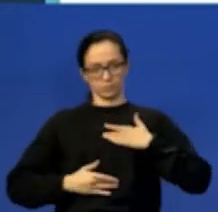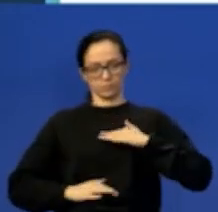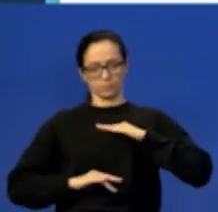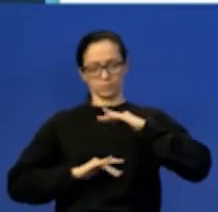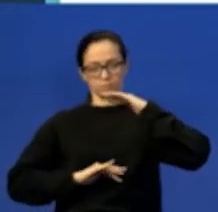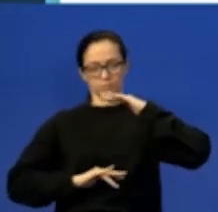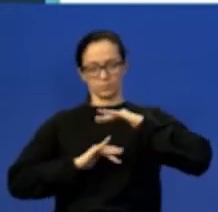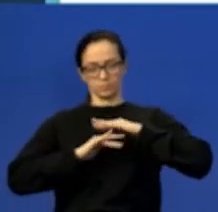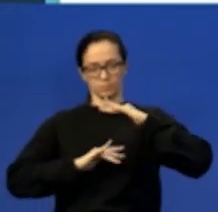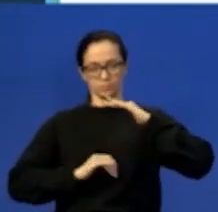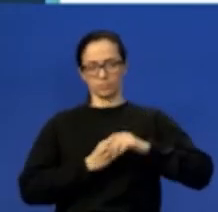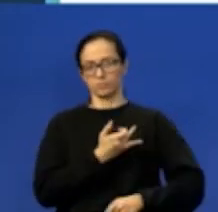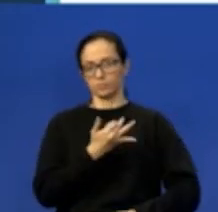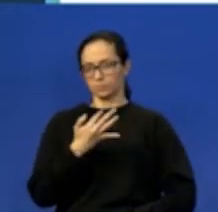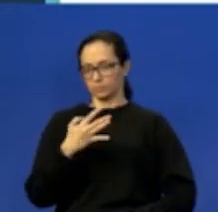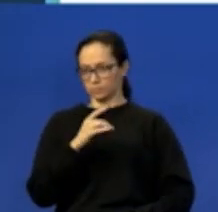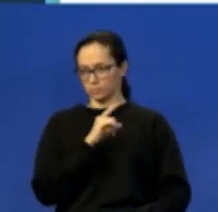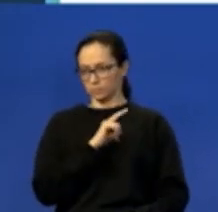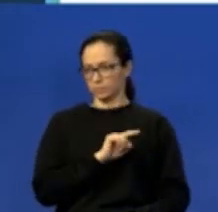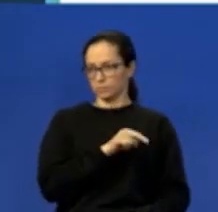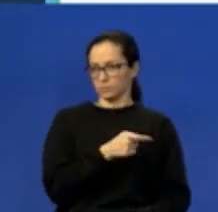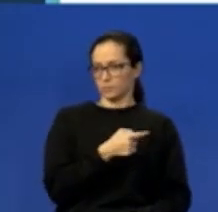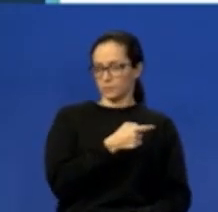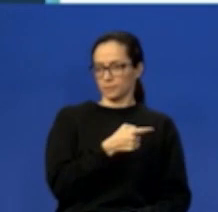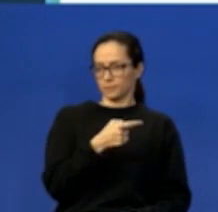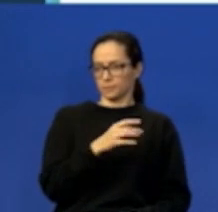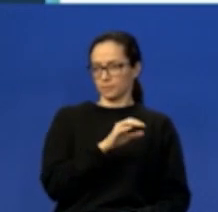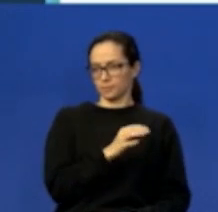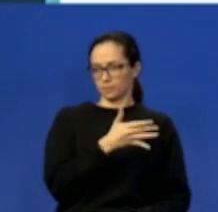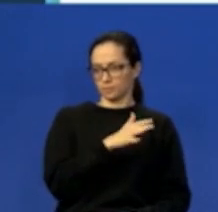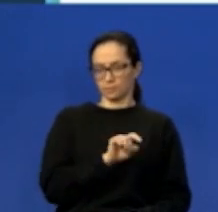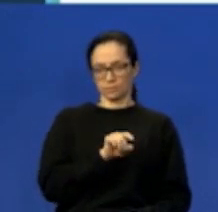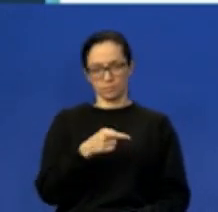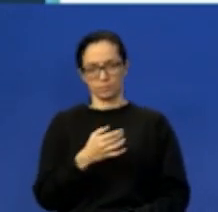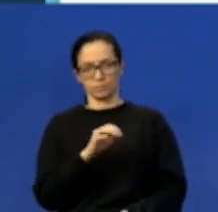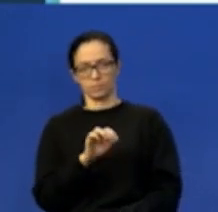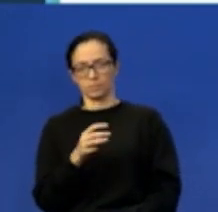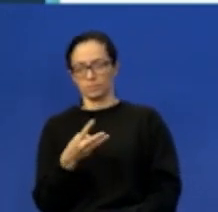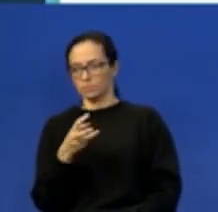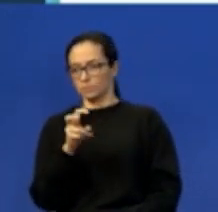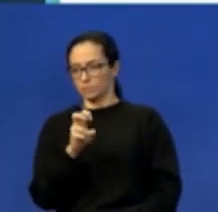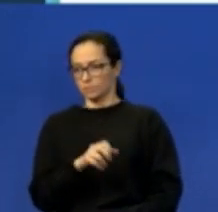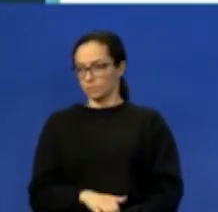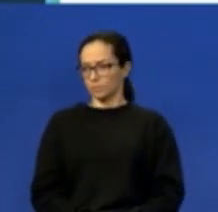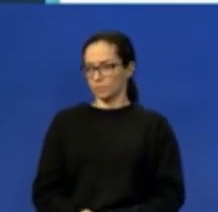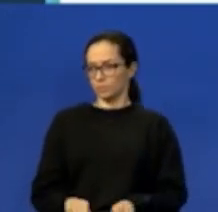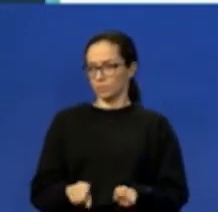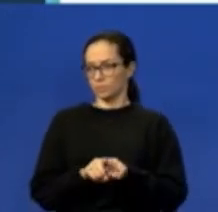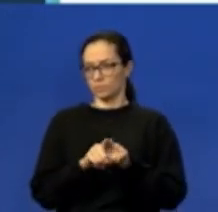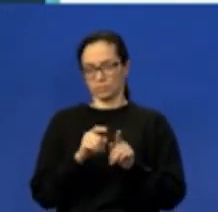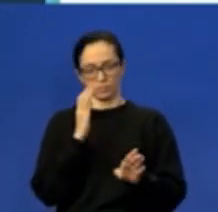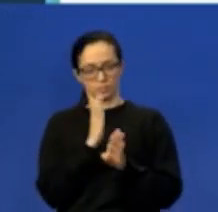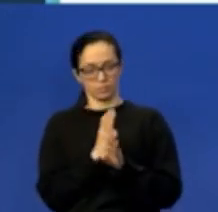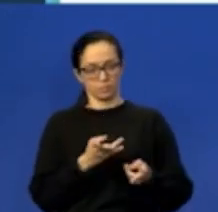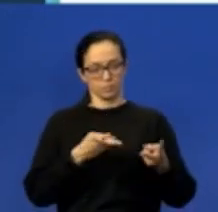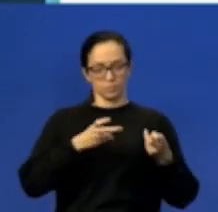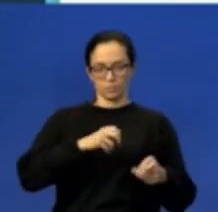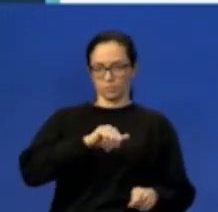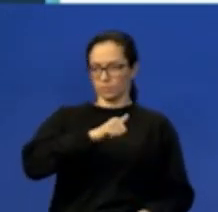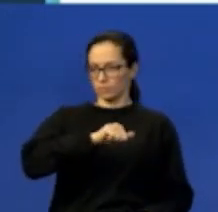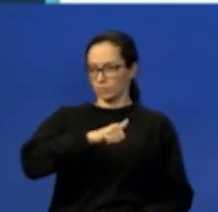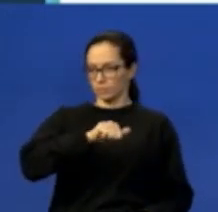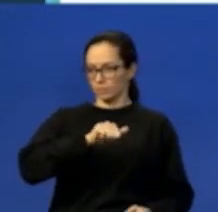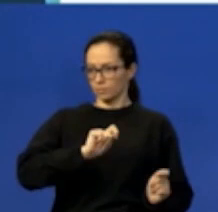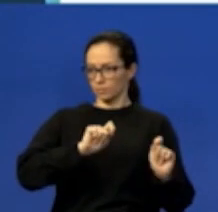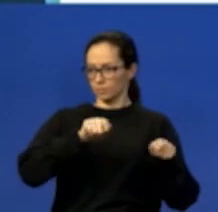normais variam entre 1.110 e 1.035. Além das proteínas, que também podem ser avaliadas, e a presença